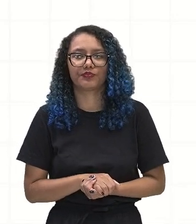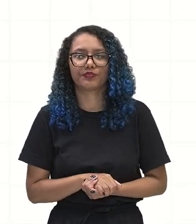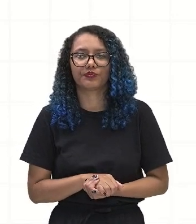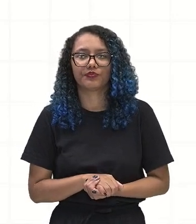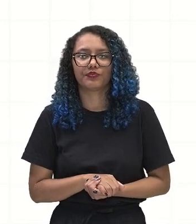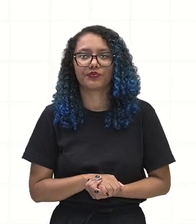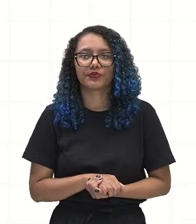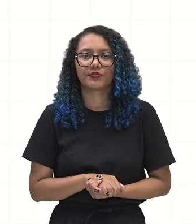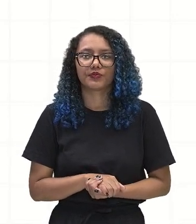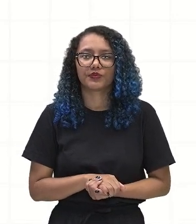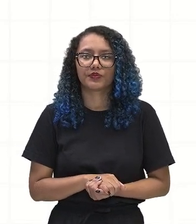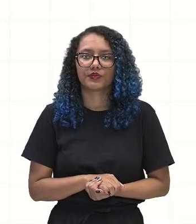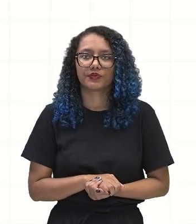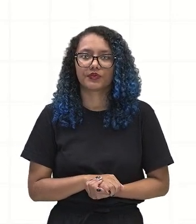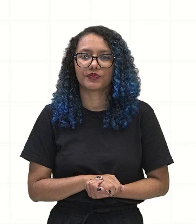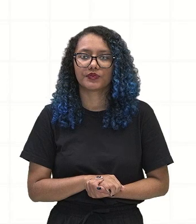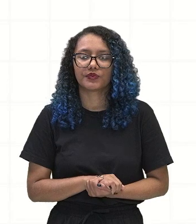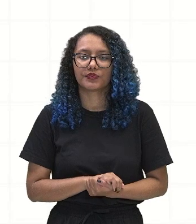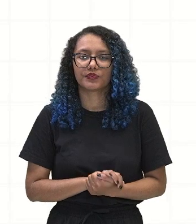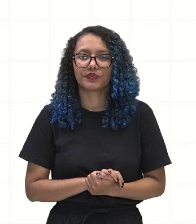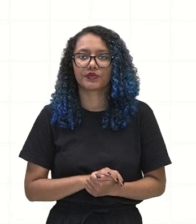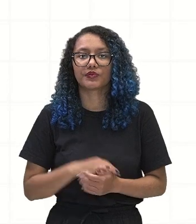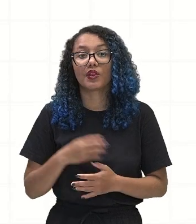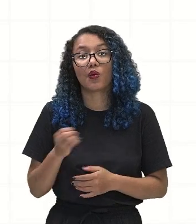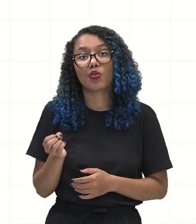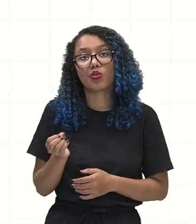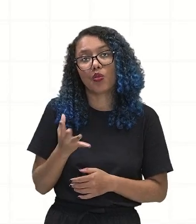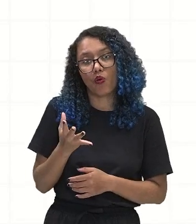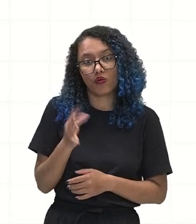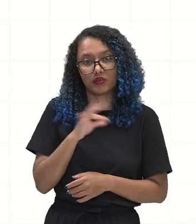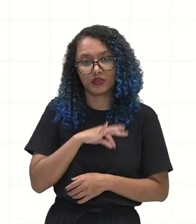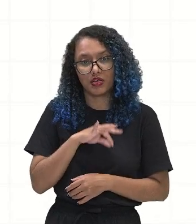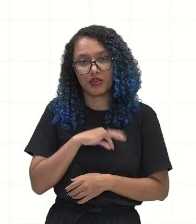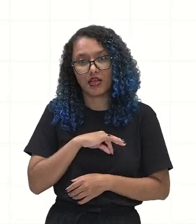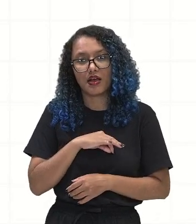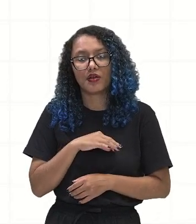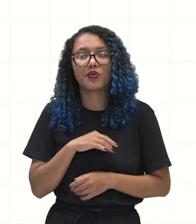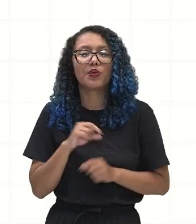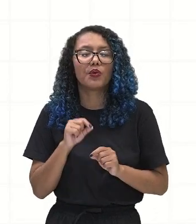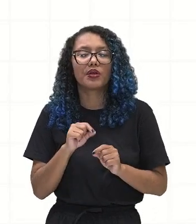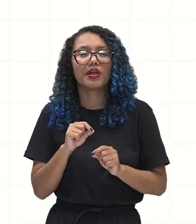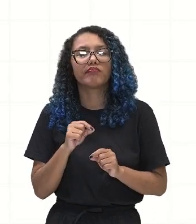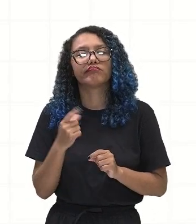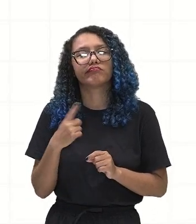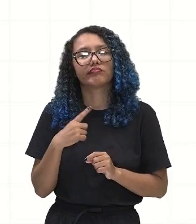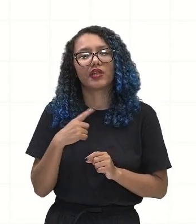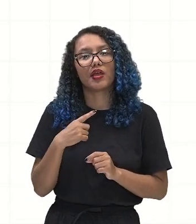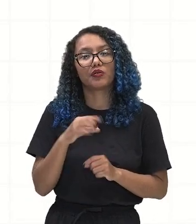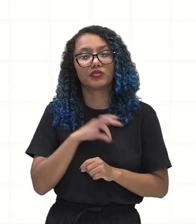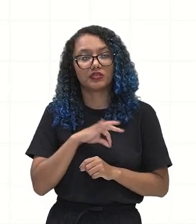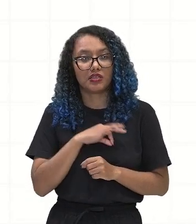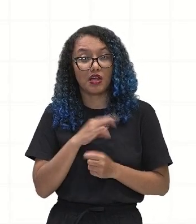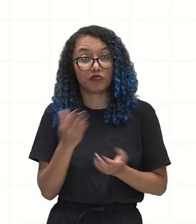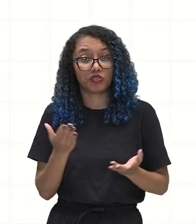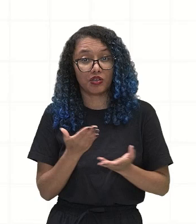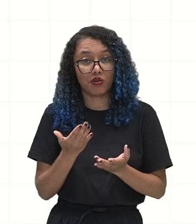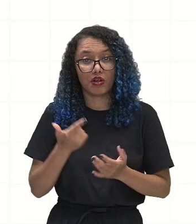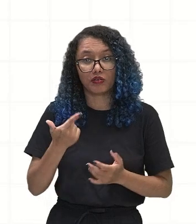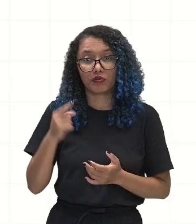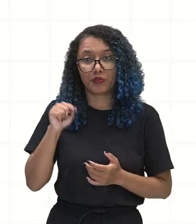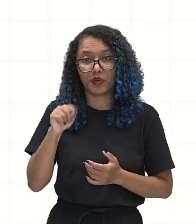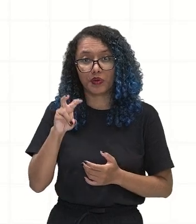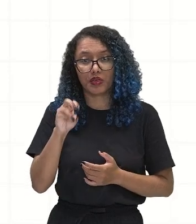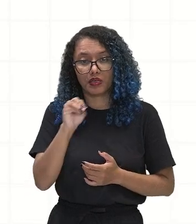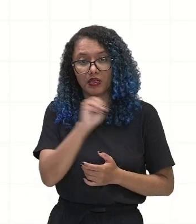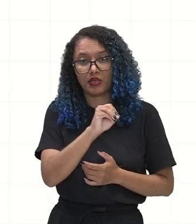Então, a gente vai colocar aqui na nossa forma. Novo salário vai ser o salário atual, que ele está recebendo 2.500,